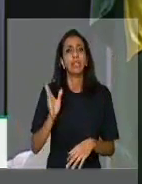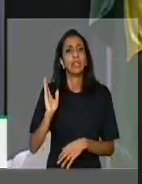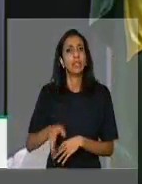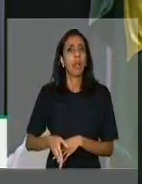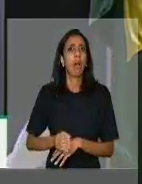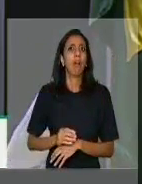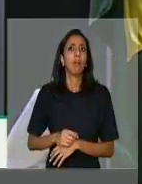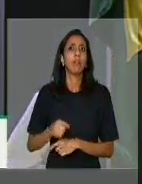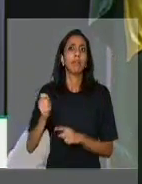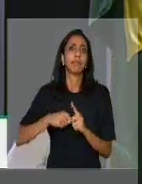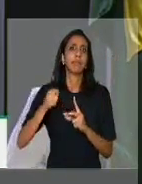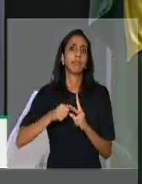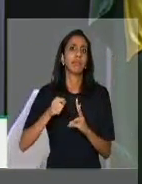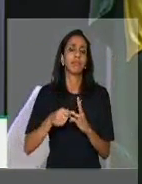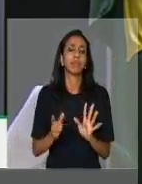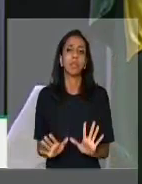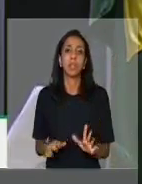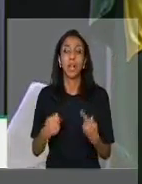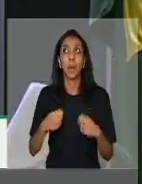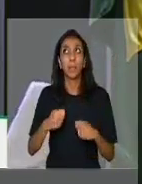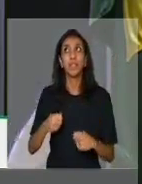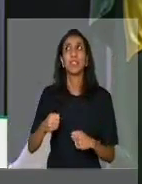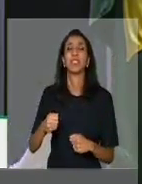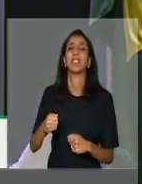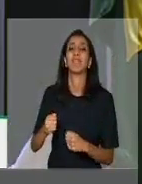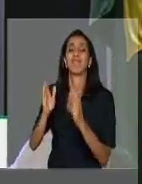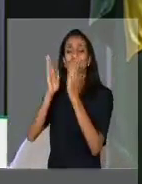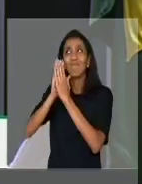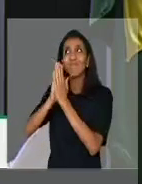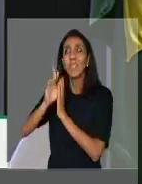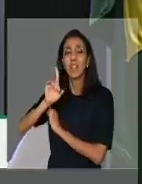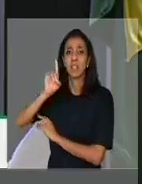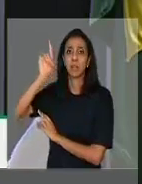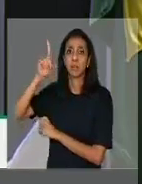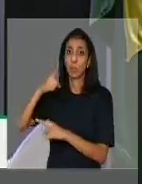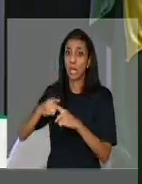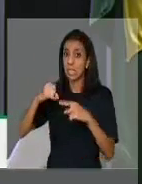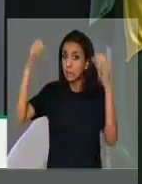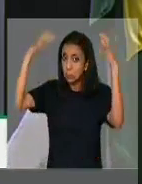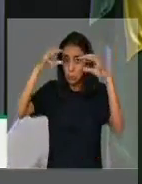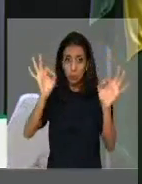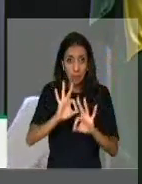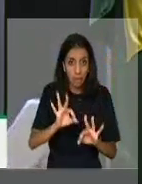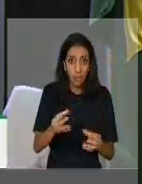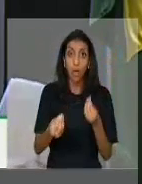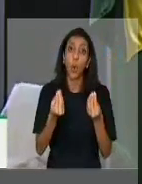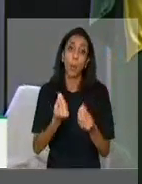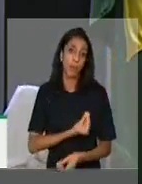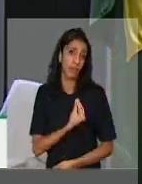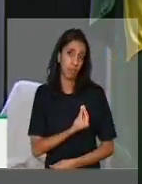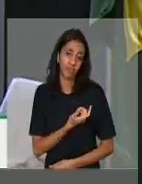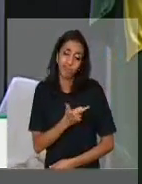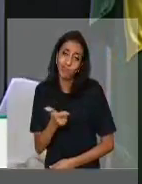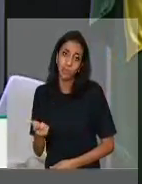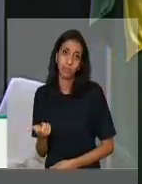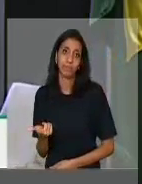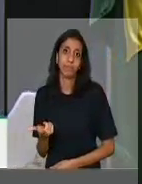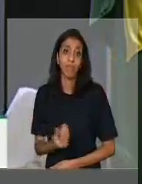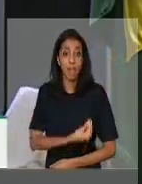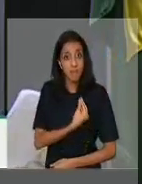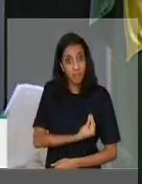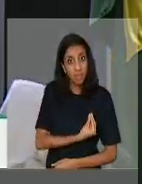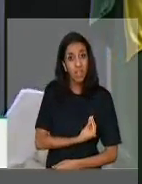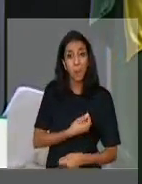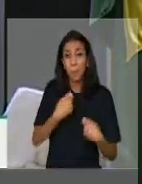e nós precisamos se apegar a Deus, porque sem chuva não tem vida, sem água não há vida. E a vida